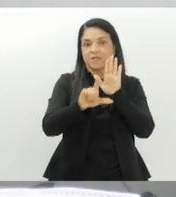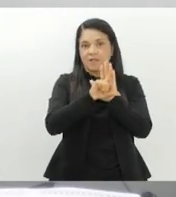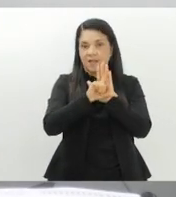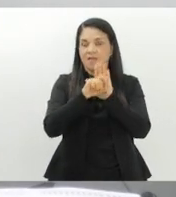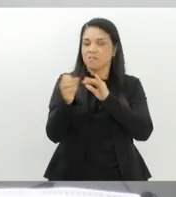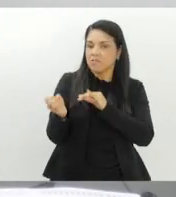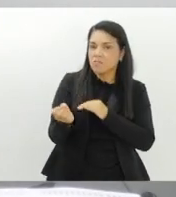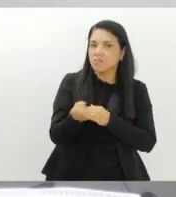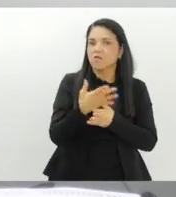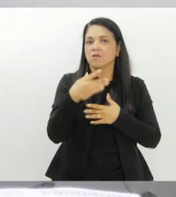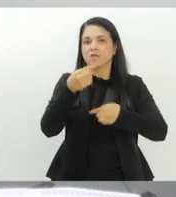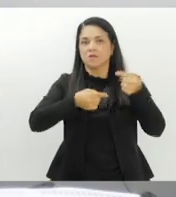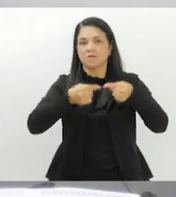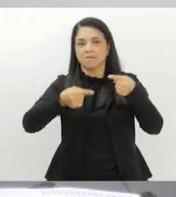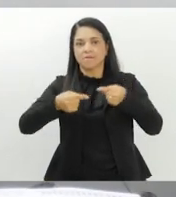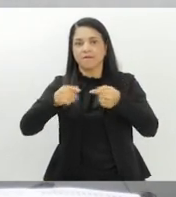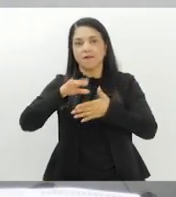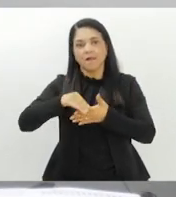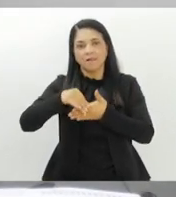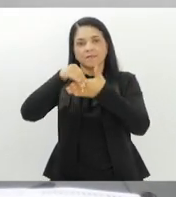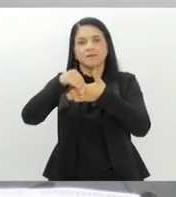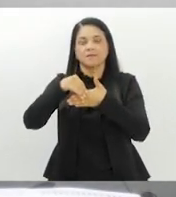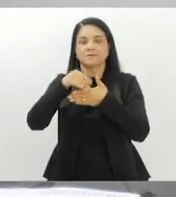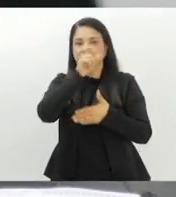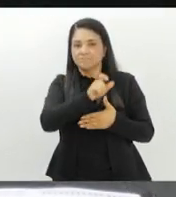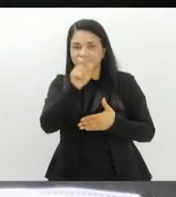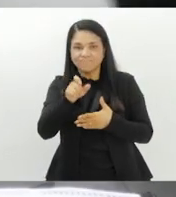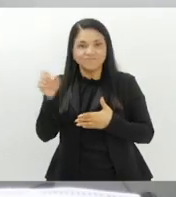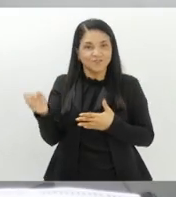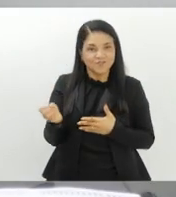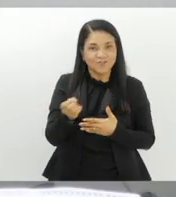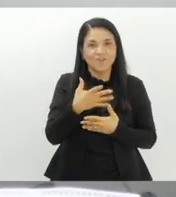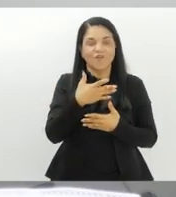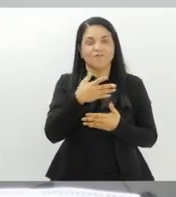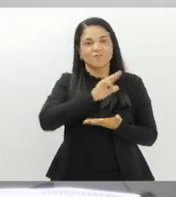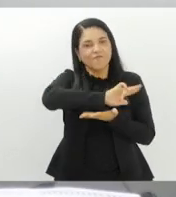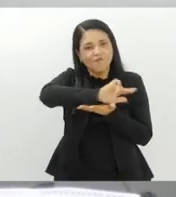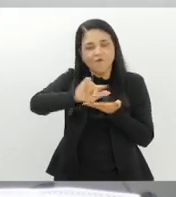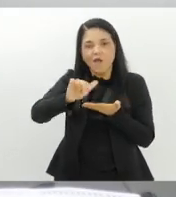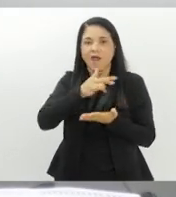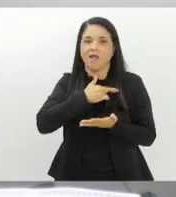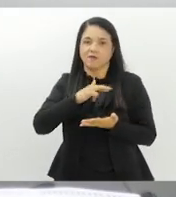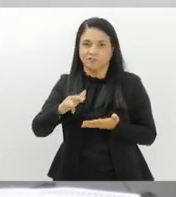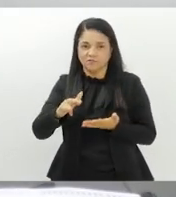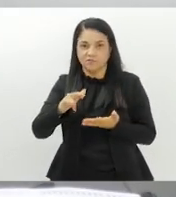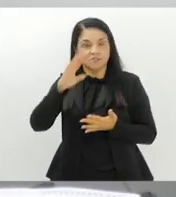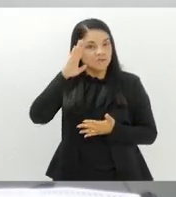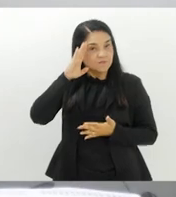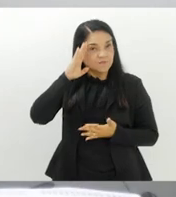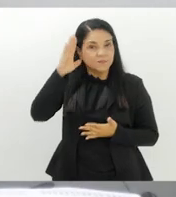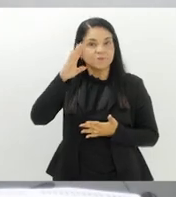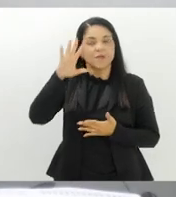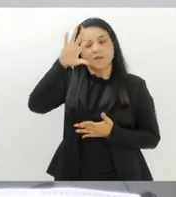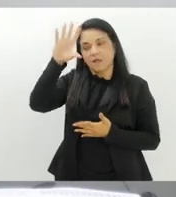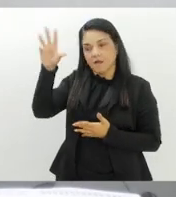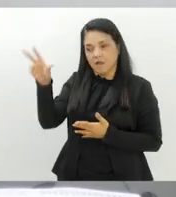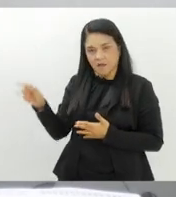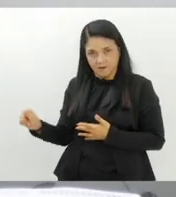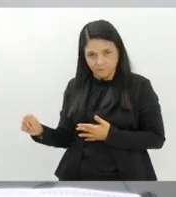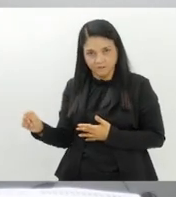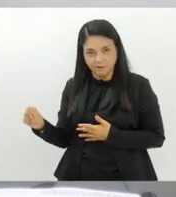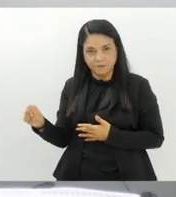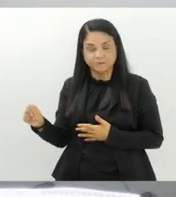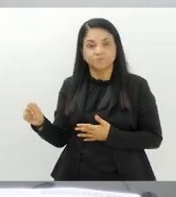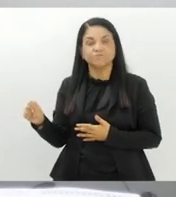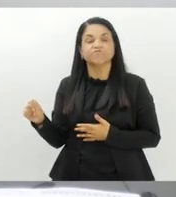novas discussões e novas lideranças de várias religiões, mas, sobretudo, das de matriz africana, vão,